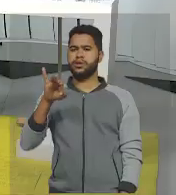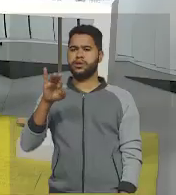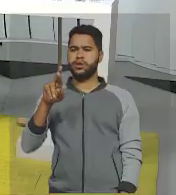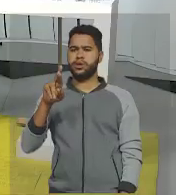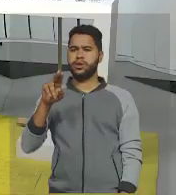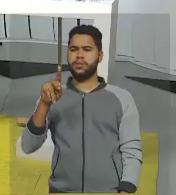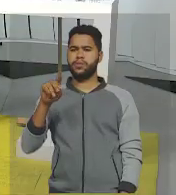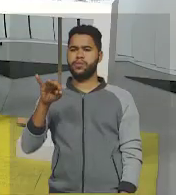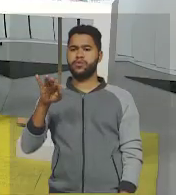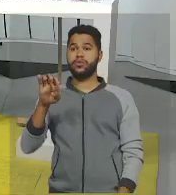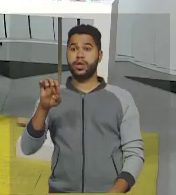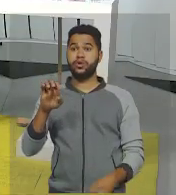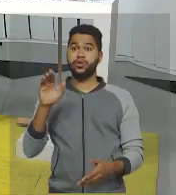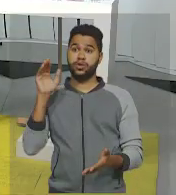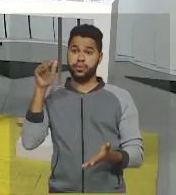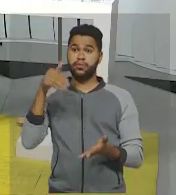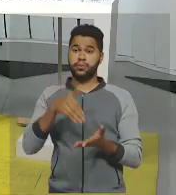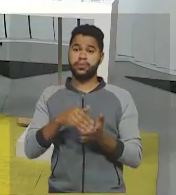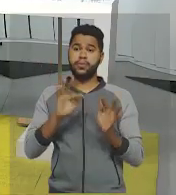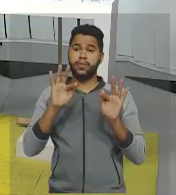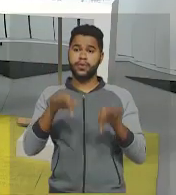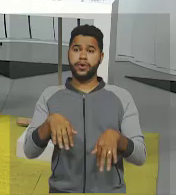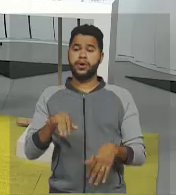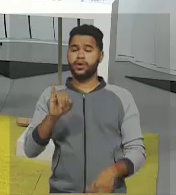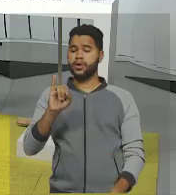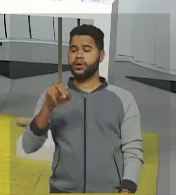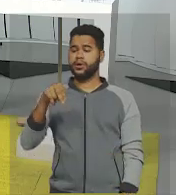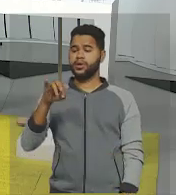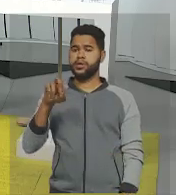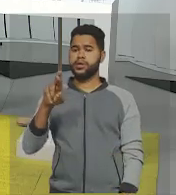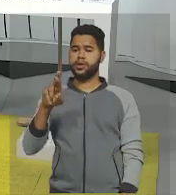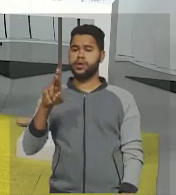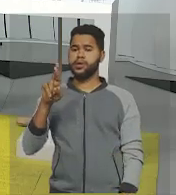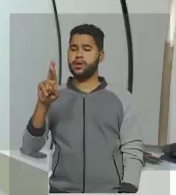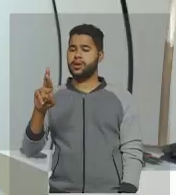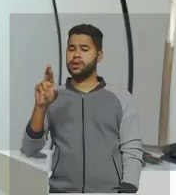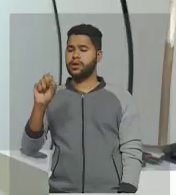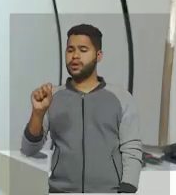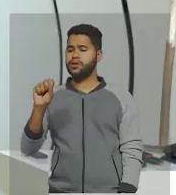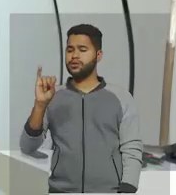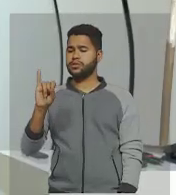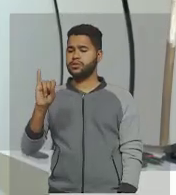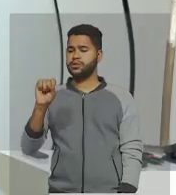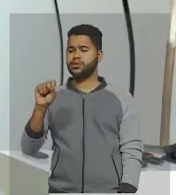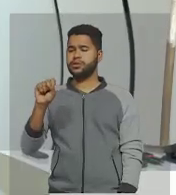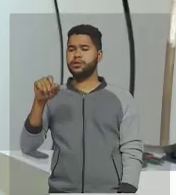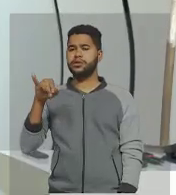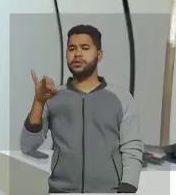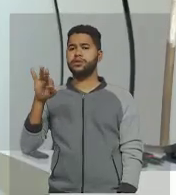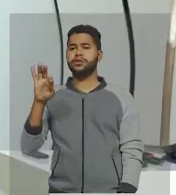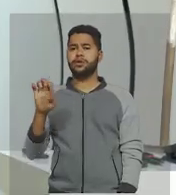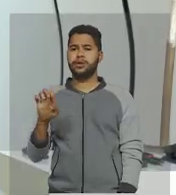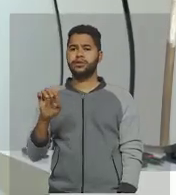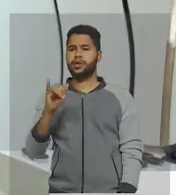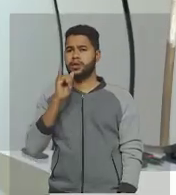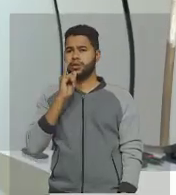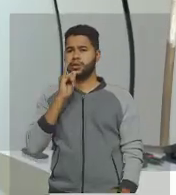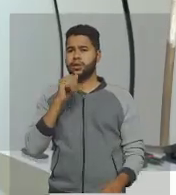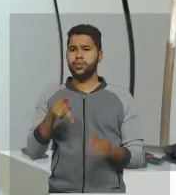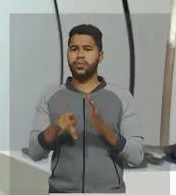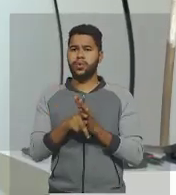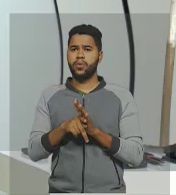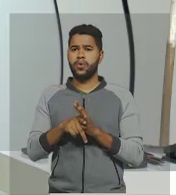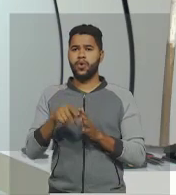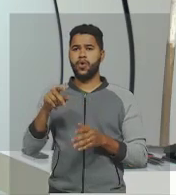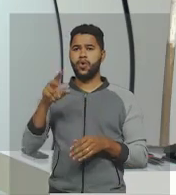interpotente. E para finalizarmos, a alavanca interresistente. A interresistente, o que eu tenho? Ponto de aplicação